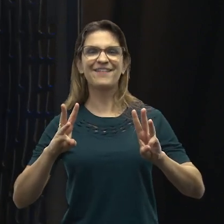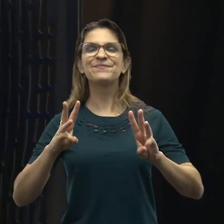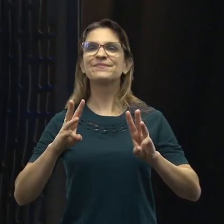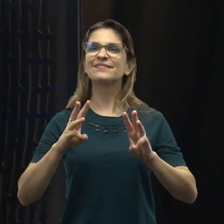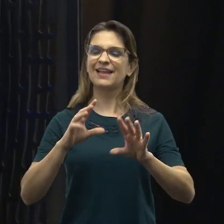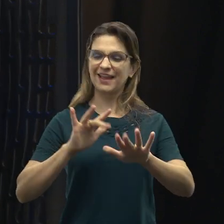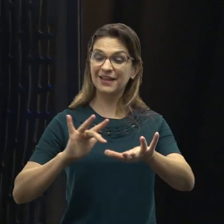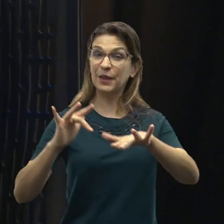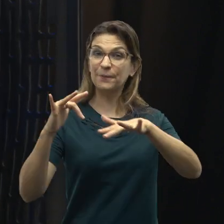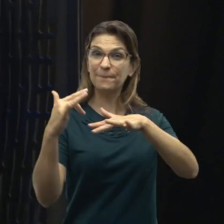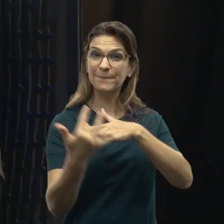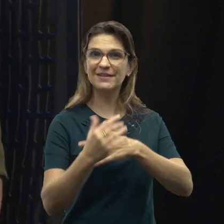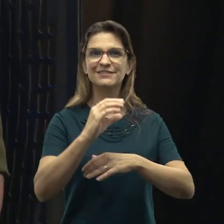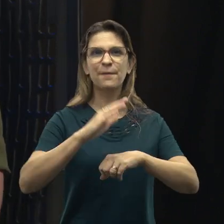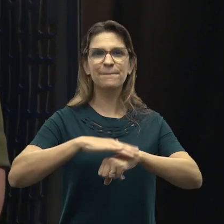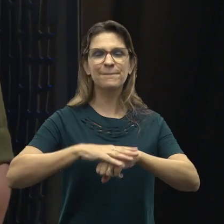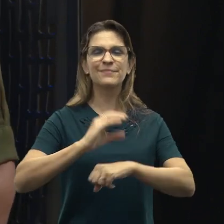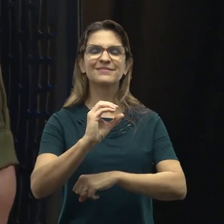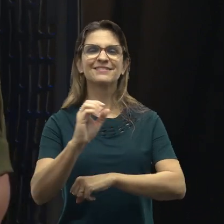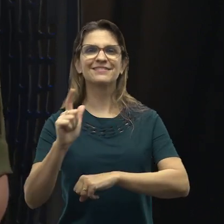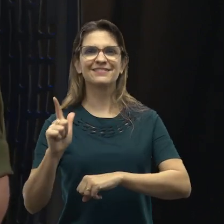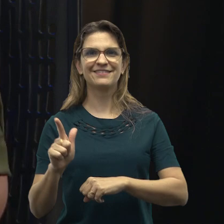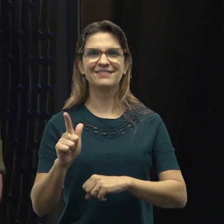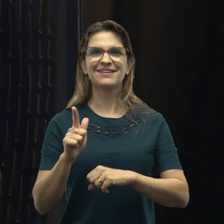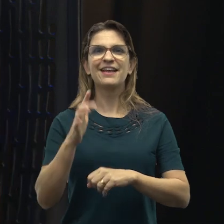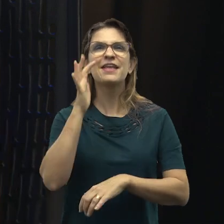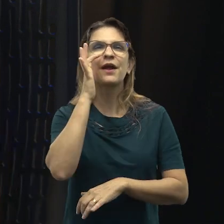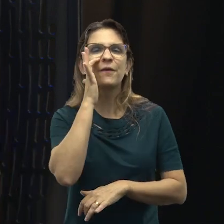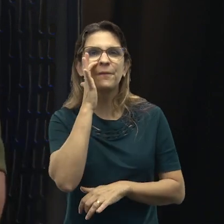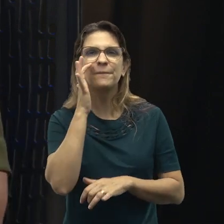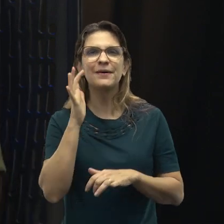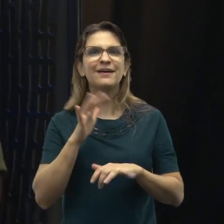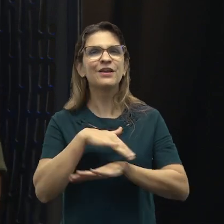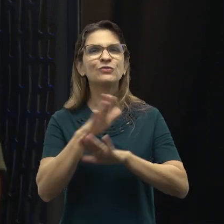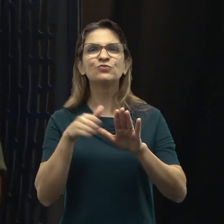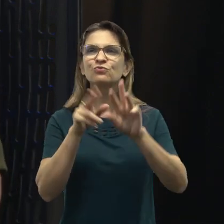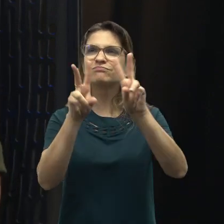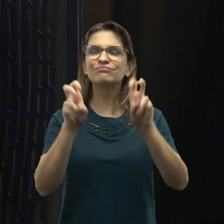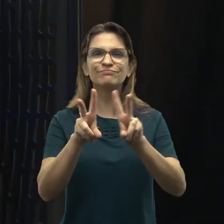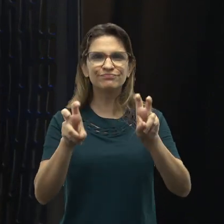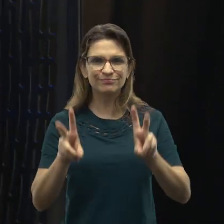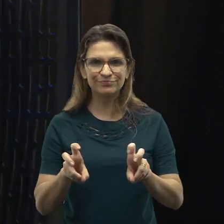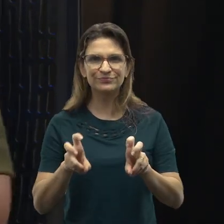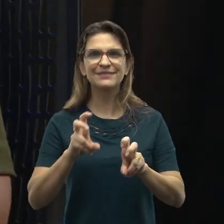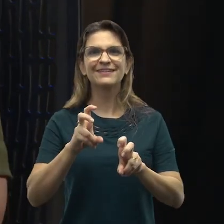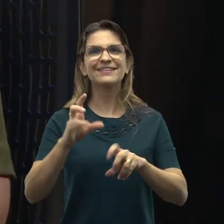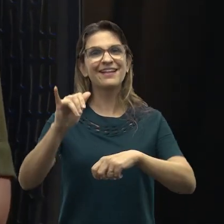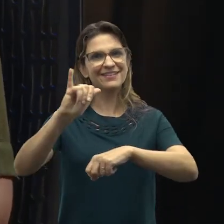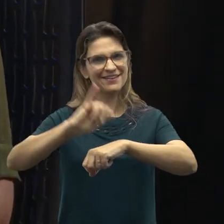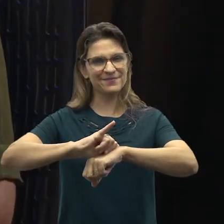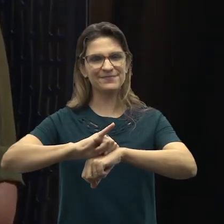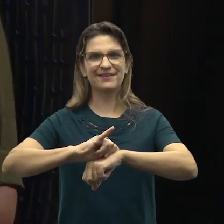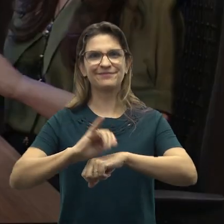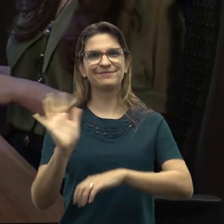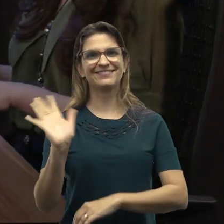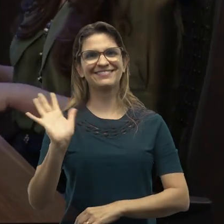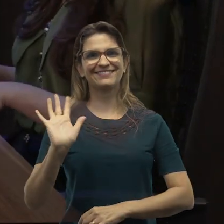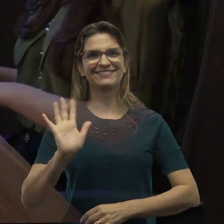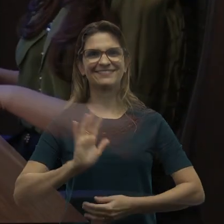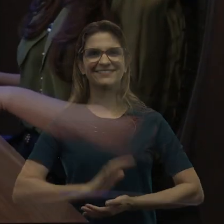Câmara Municipal e fique por dentro de tudo que rola no Legislativo da capital. E até mais.